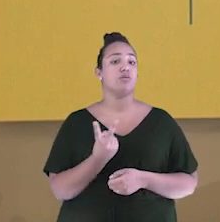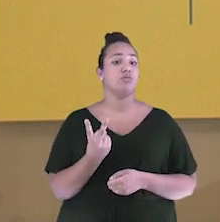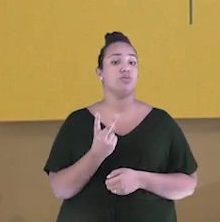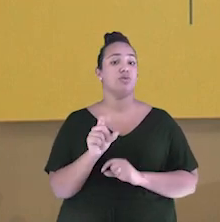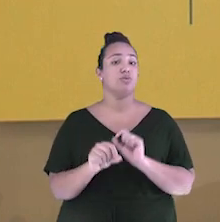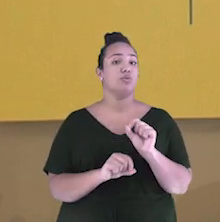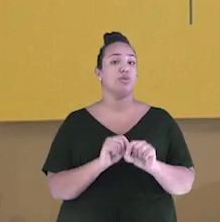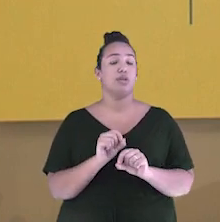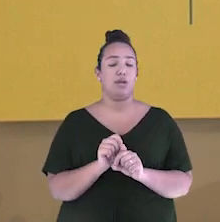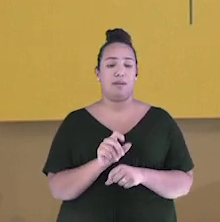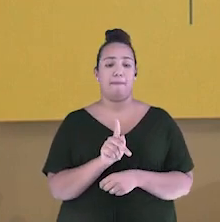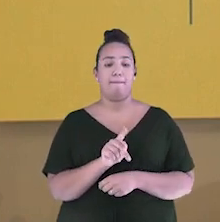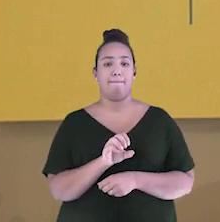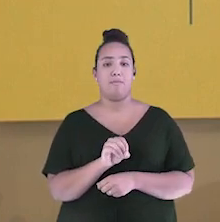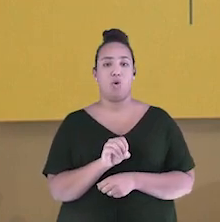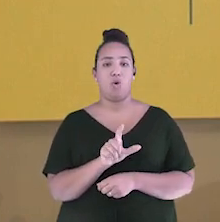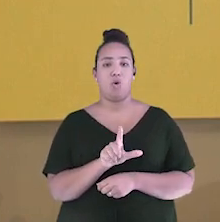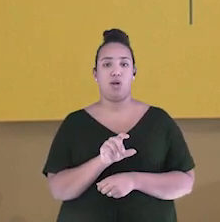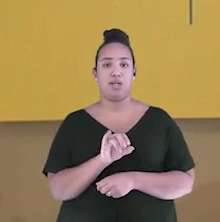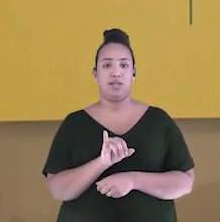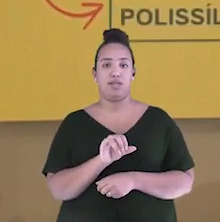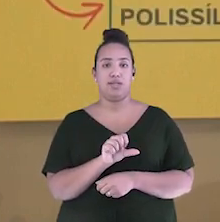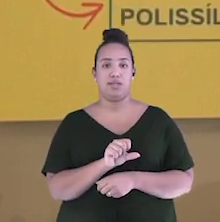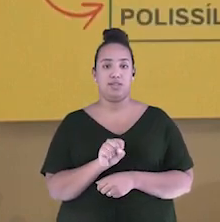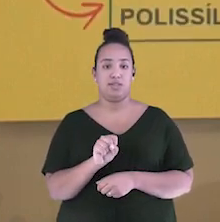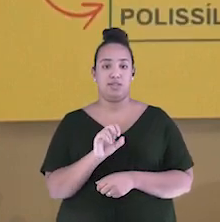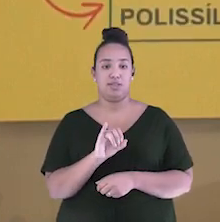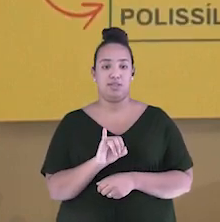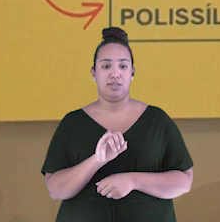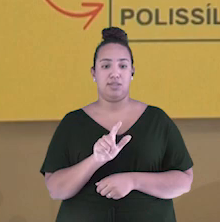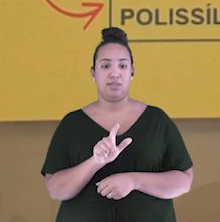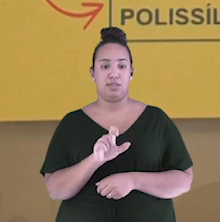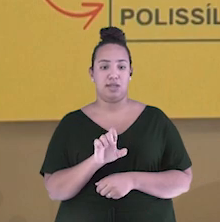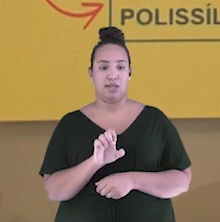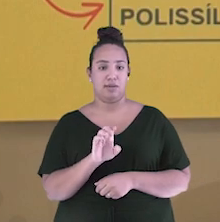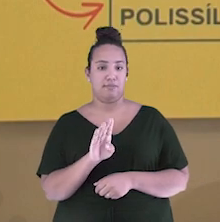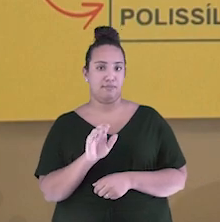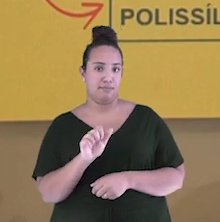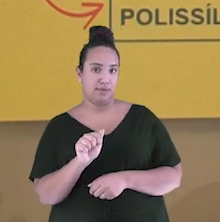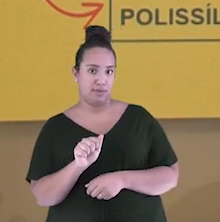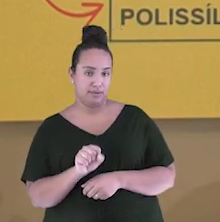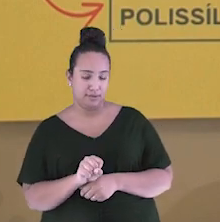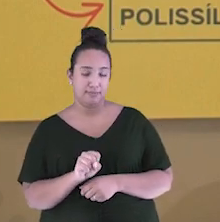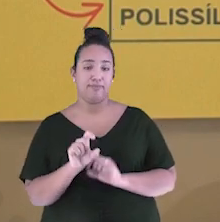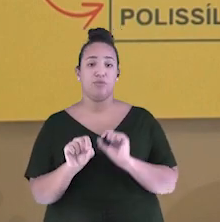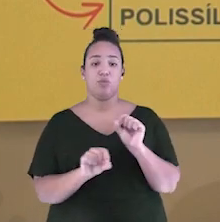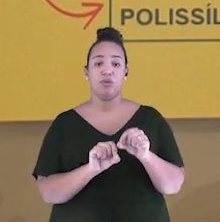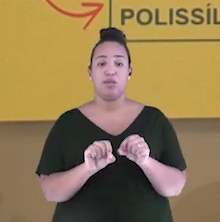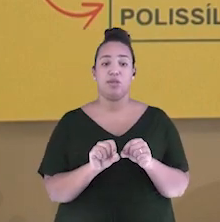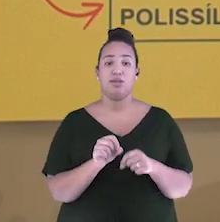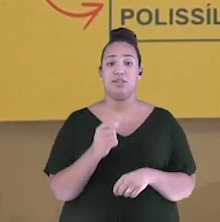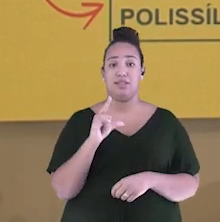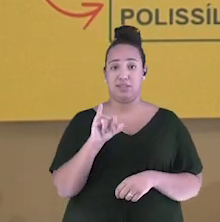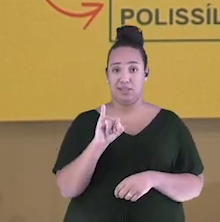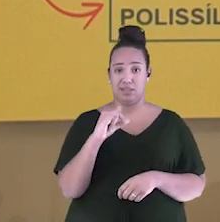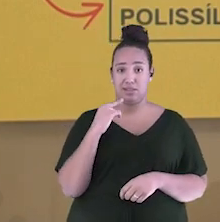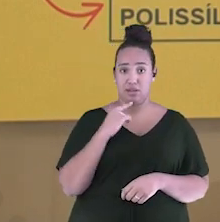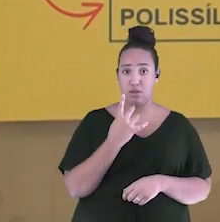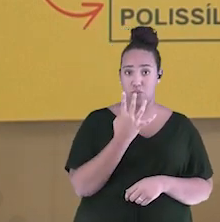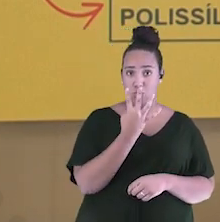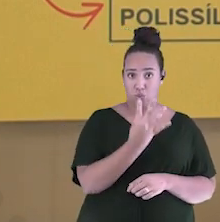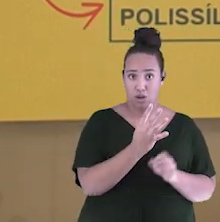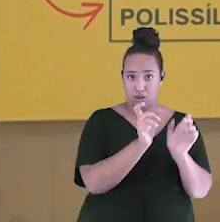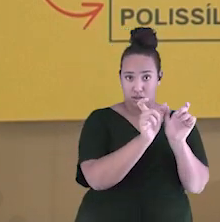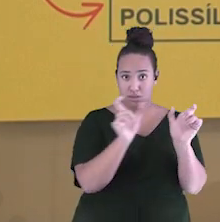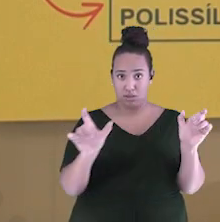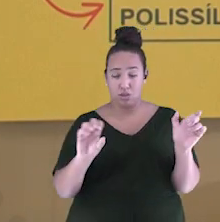como polissílabas. Palavras com 4 ou mais sílabas são classificadas